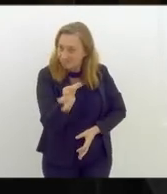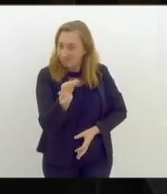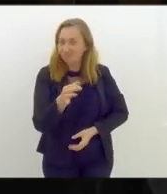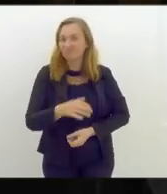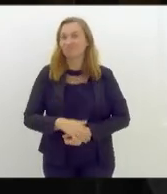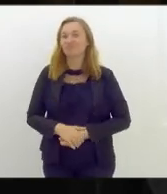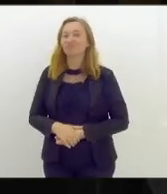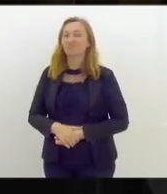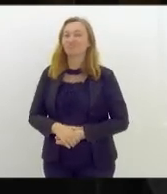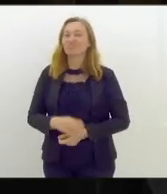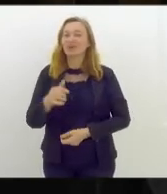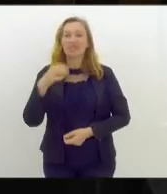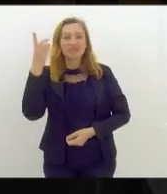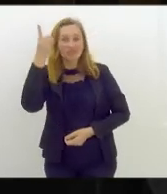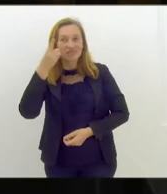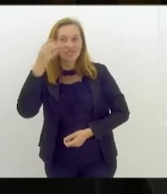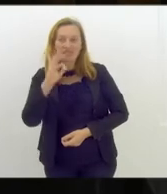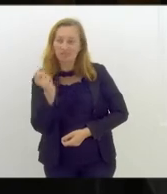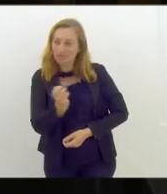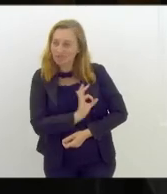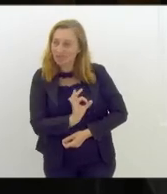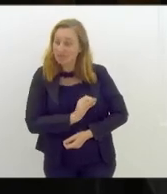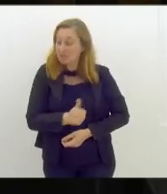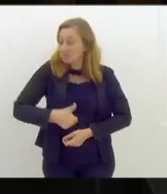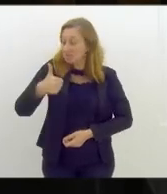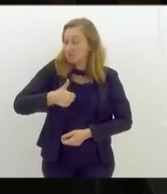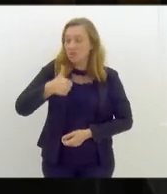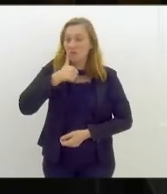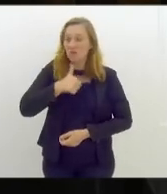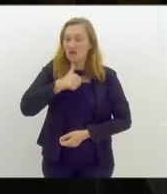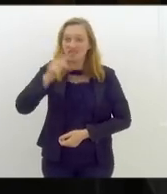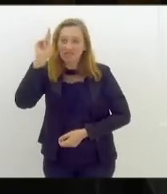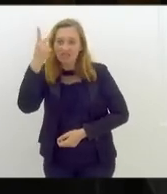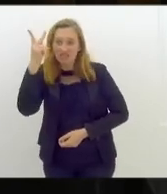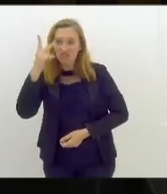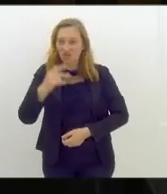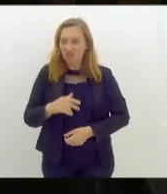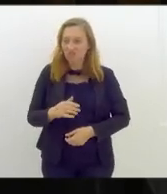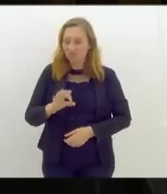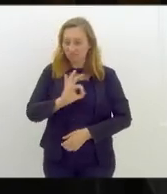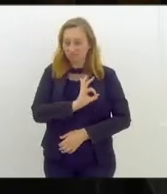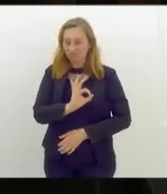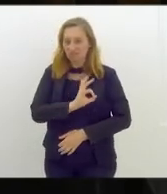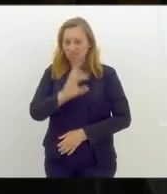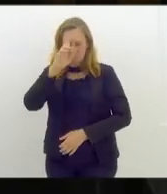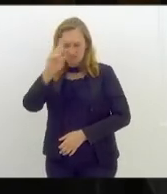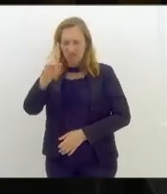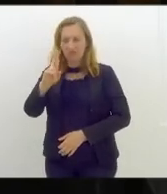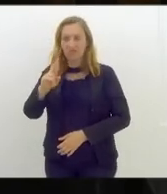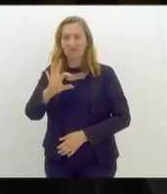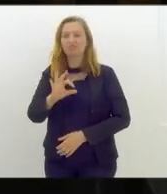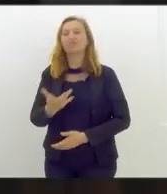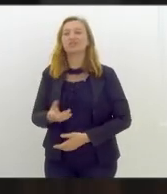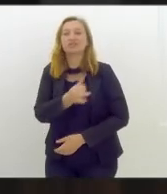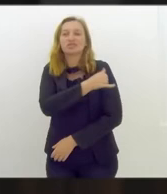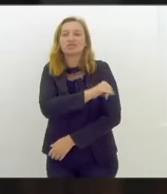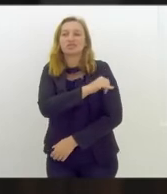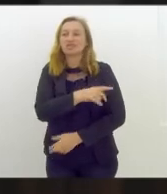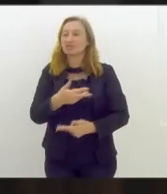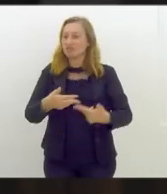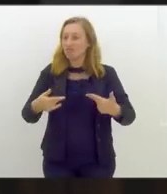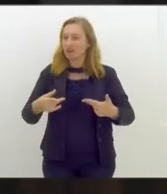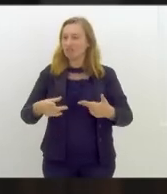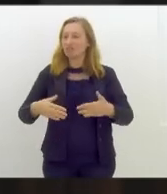à deputada Marta Rocha, a primeira mulher na história a chefiar a Polícia Civil do Rio de Janeiro, deputada em vários